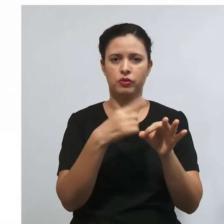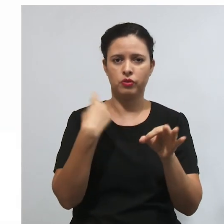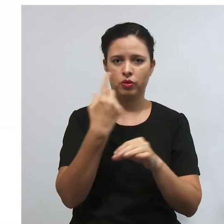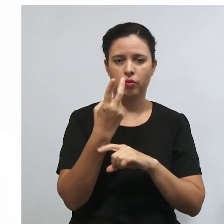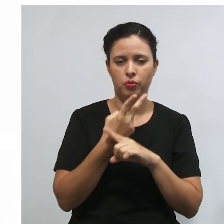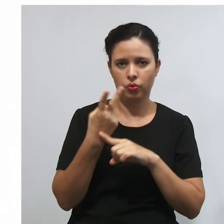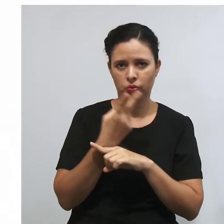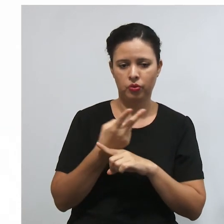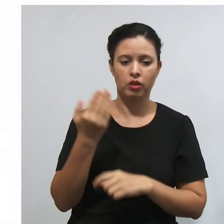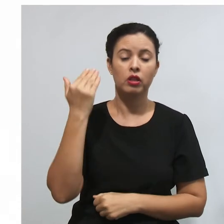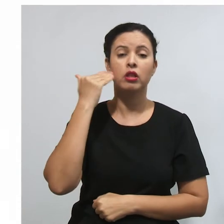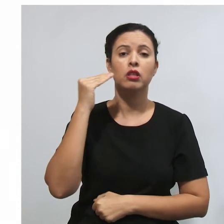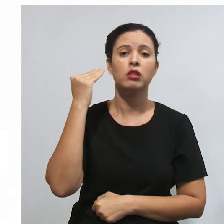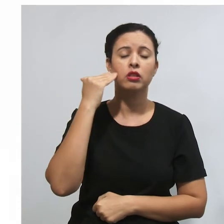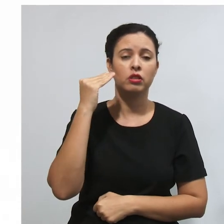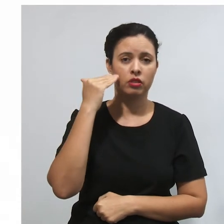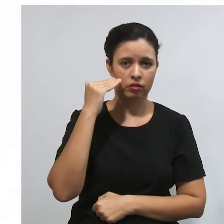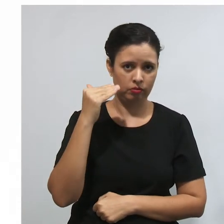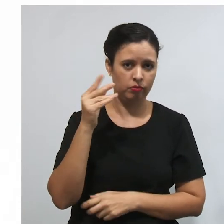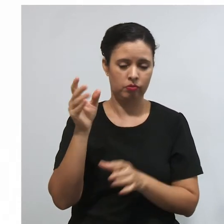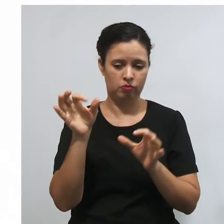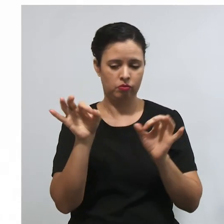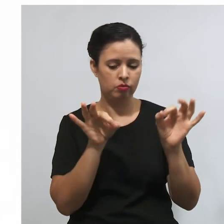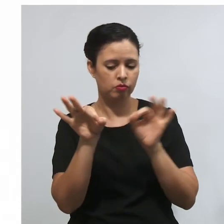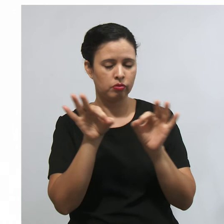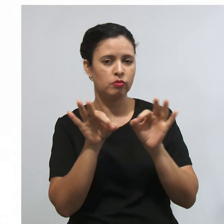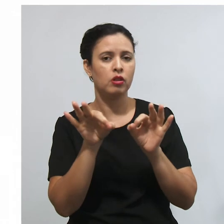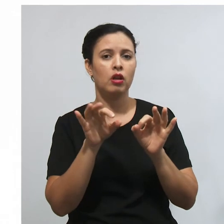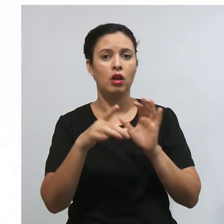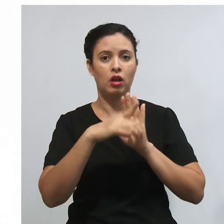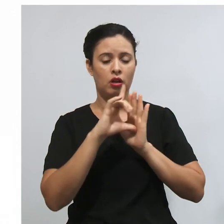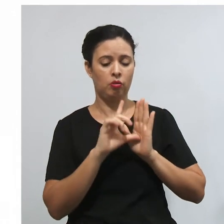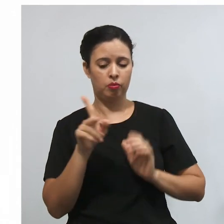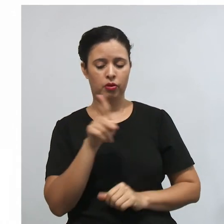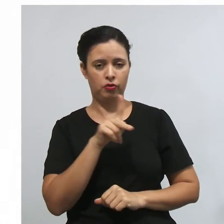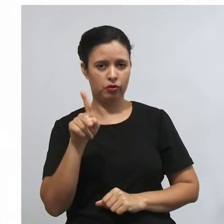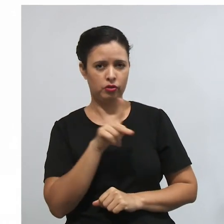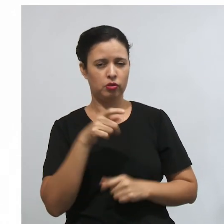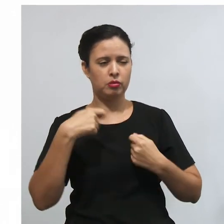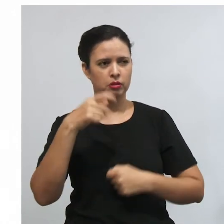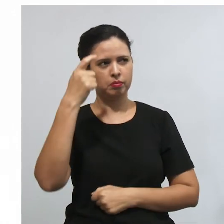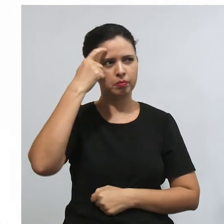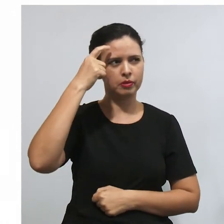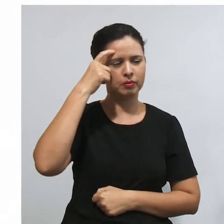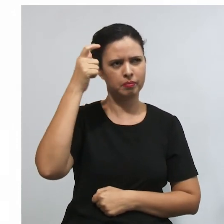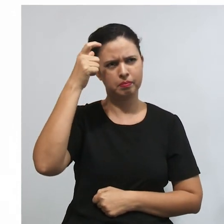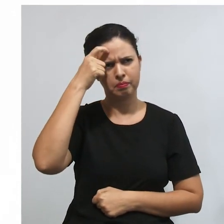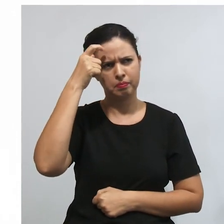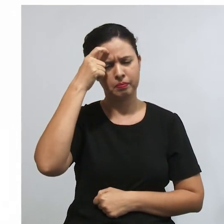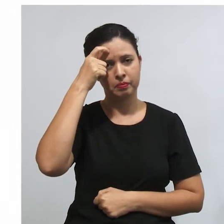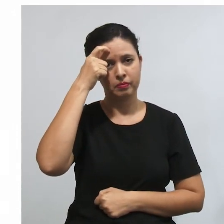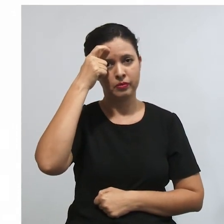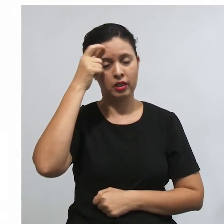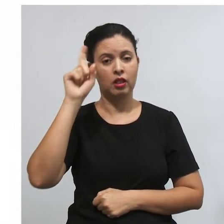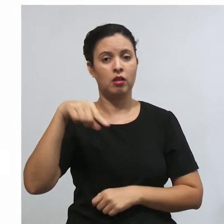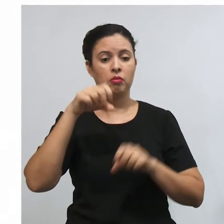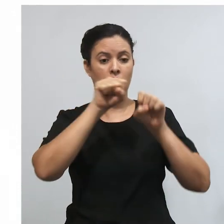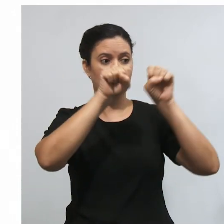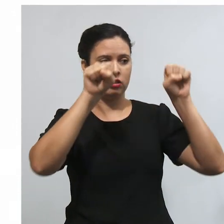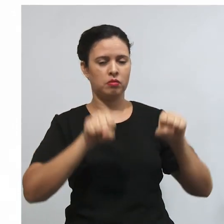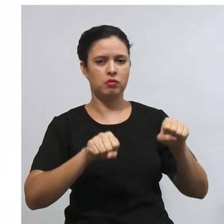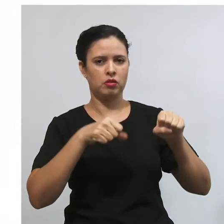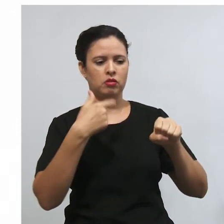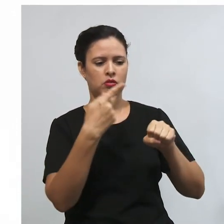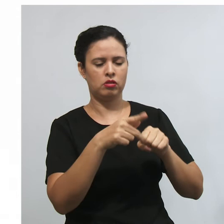buscar? Entender que o trabalho docente ela é uma atividade consciente e sistemática, cujo